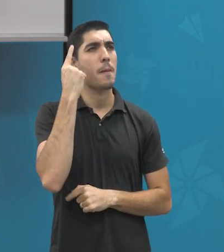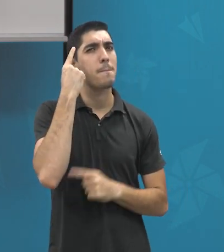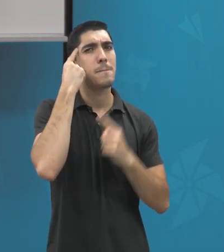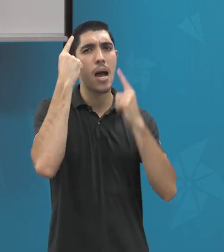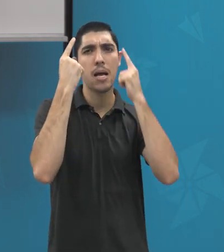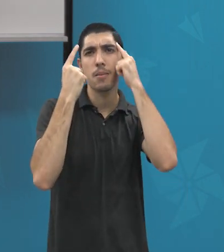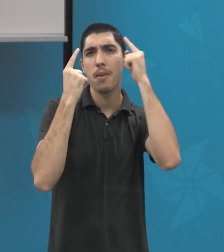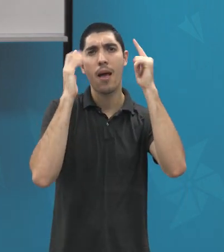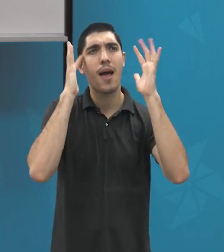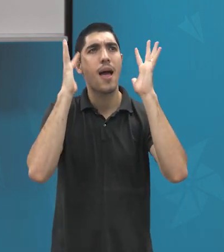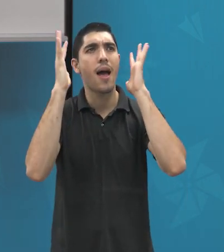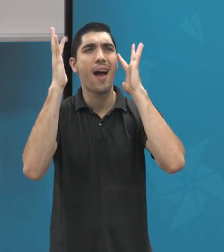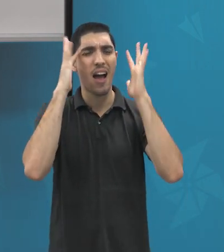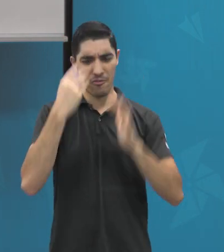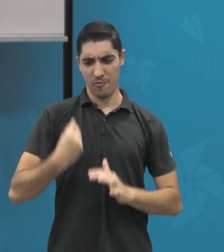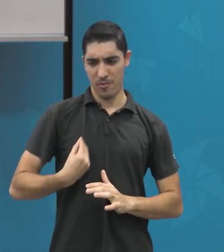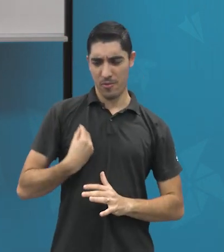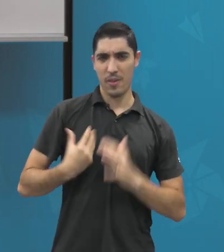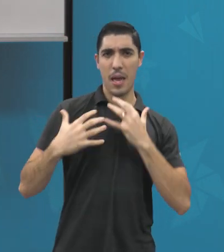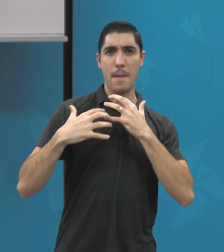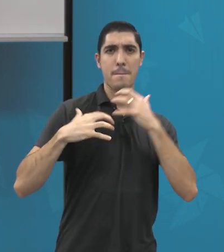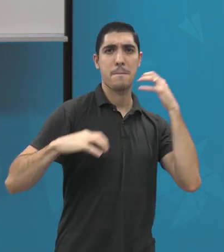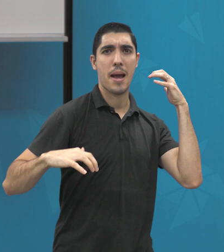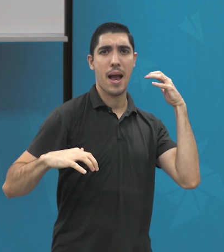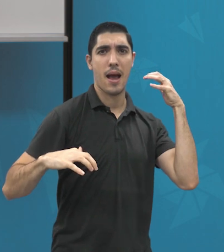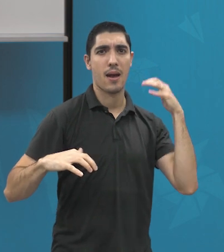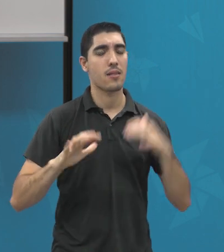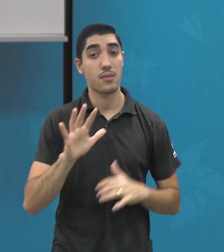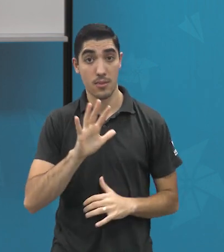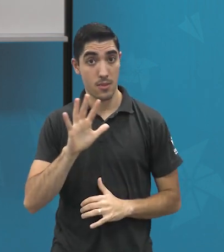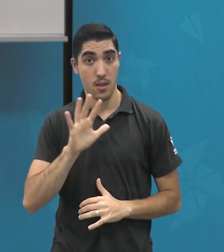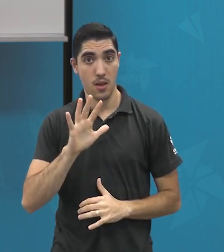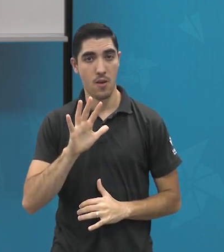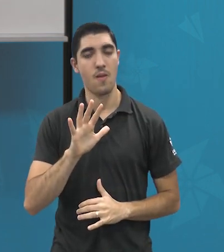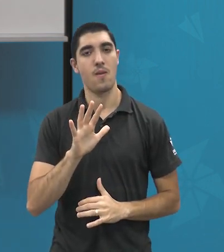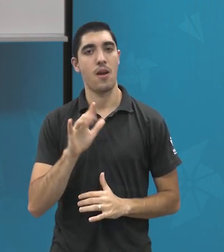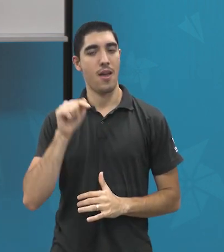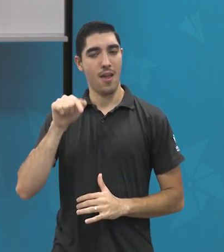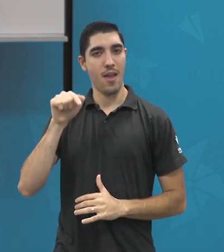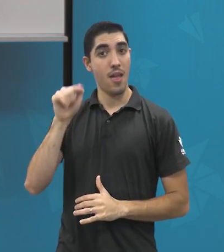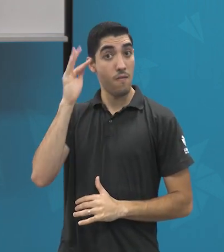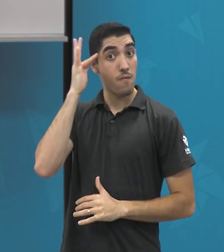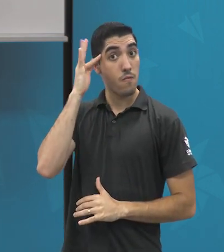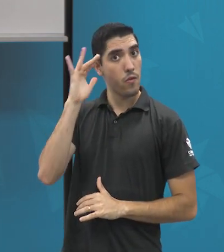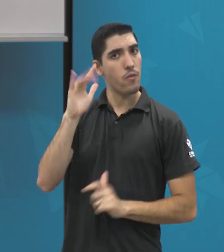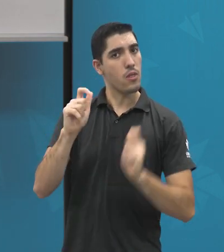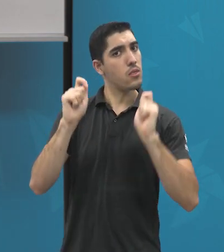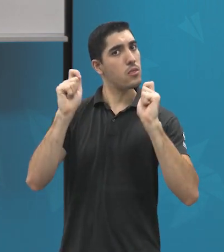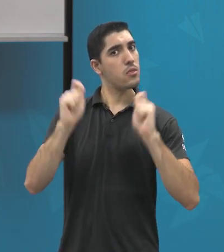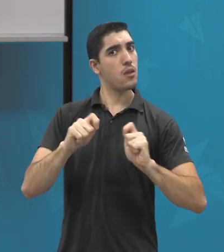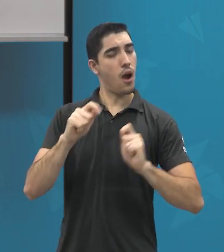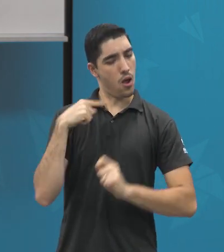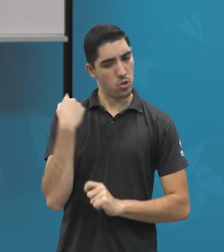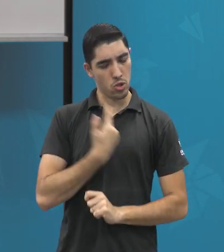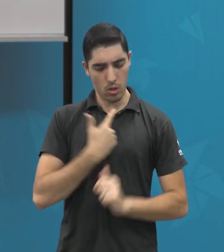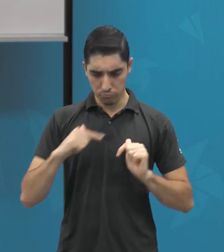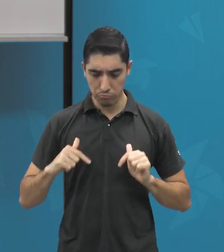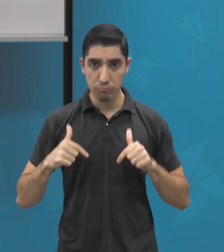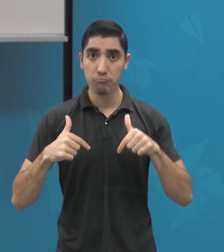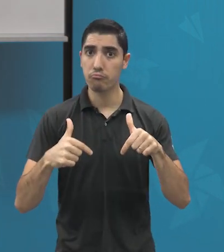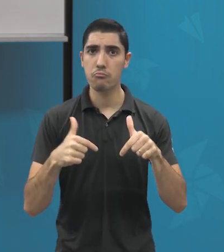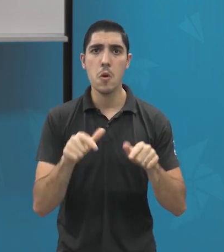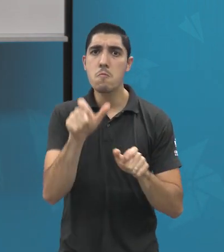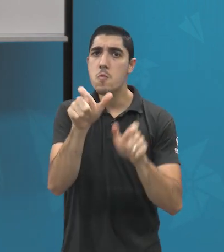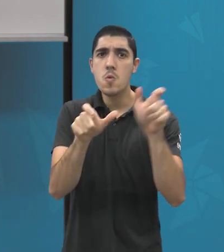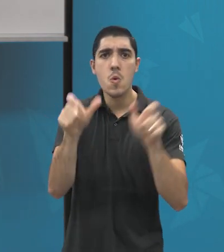do mundo da vida, mas é uma filosofia que pode ser encarnada e realizada por qualquer pessoa e